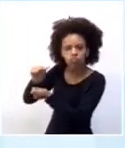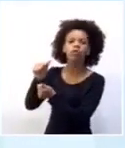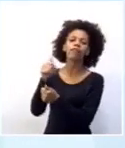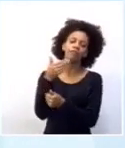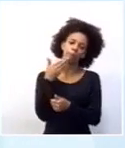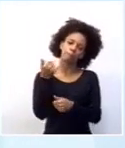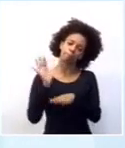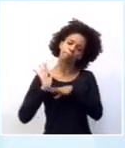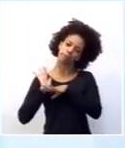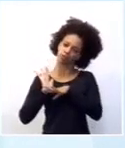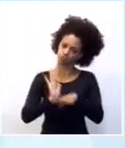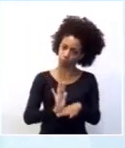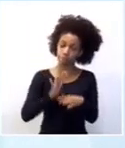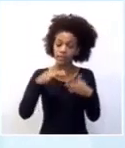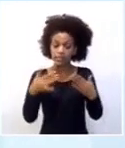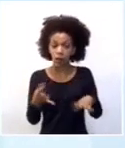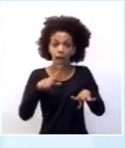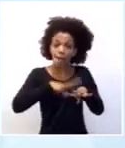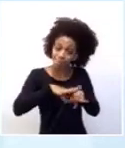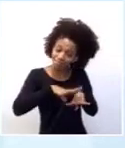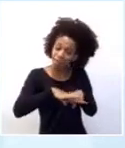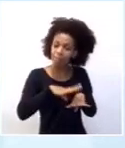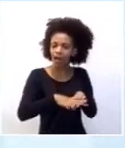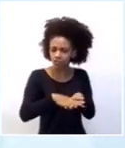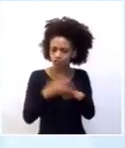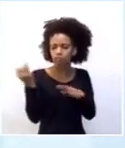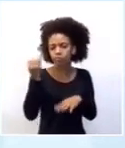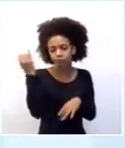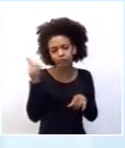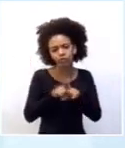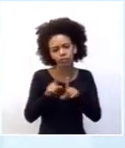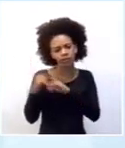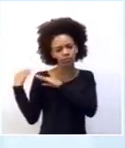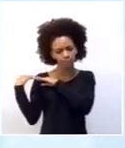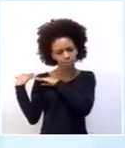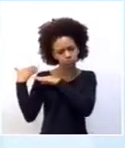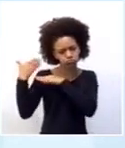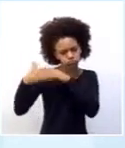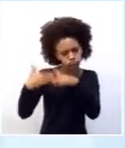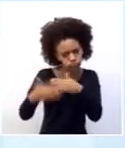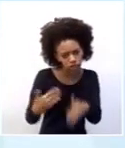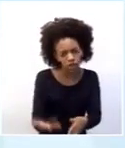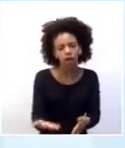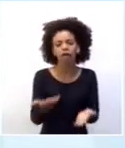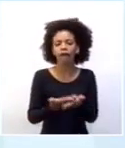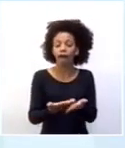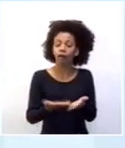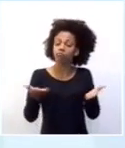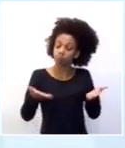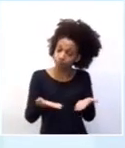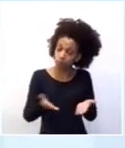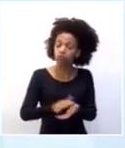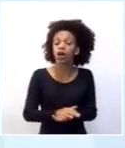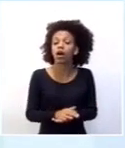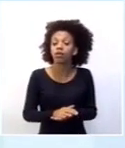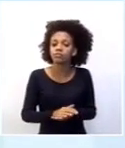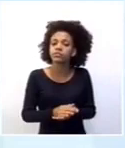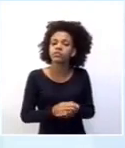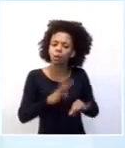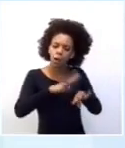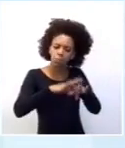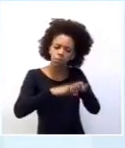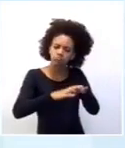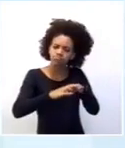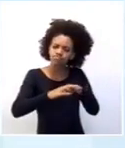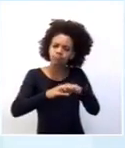acho que dentro de tudo que a gente falou do começo da aula até agora, fica bem explícito a importância dessa matemática, né? Ela vai permitir